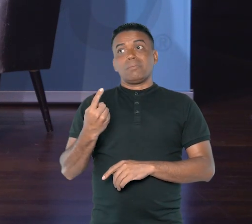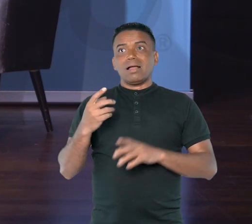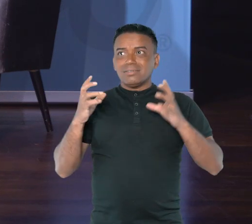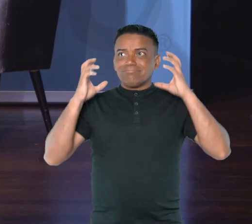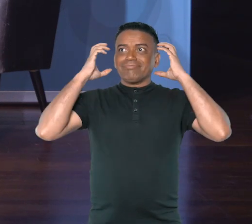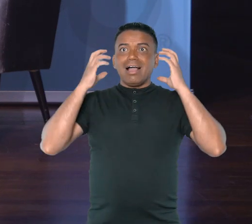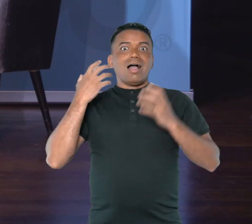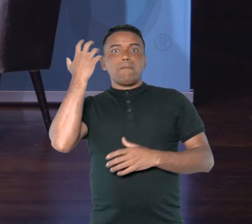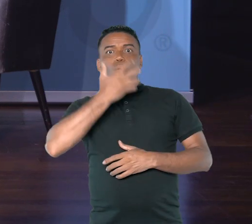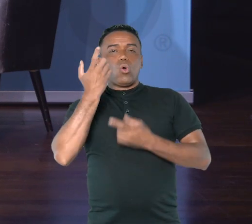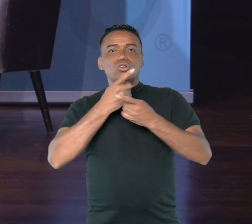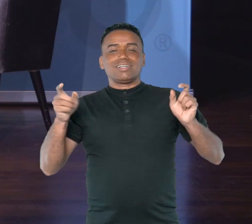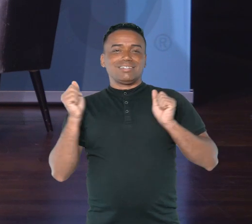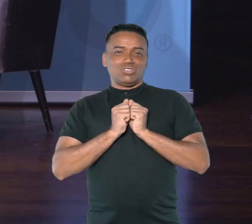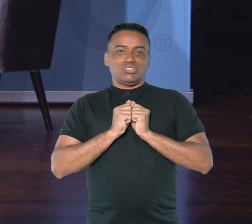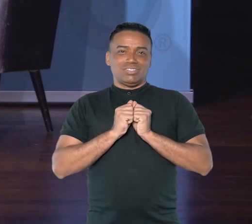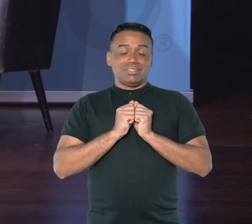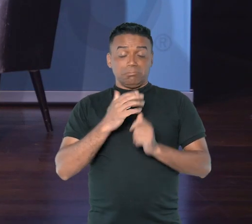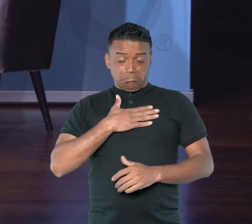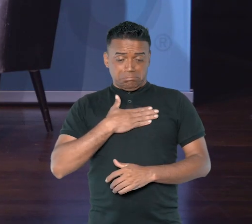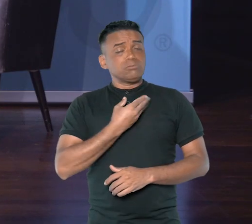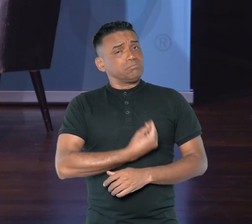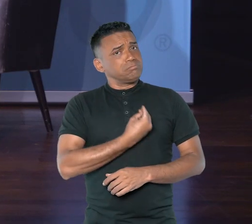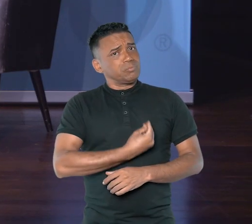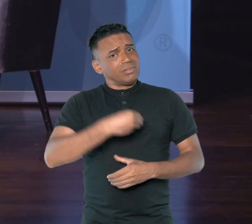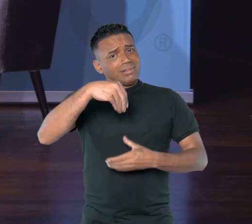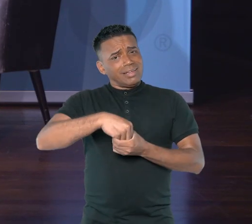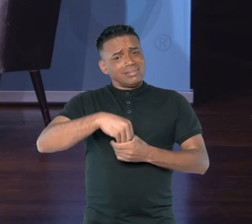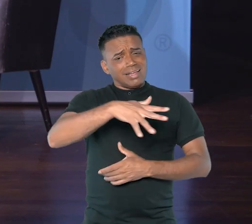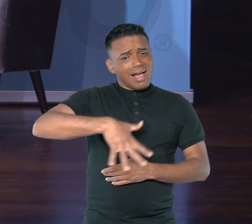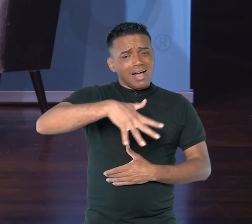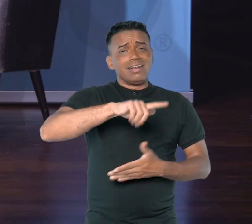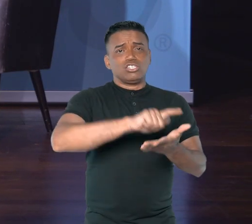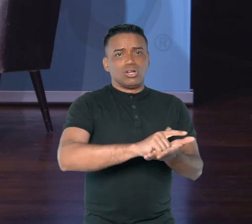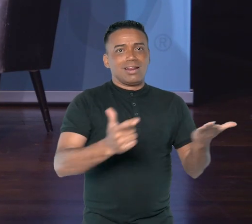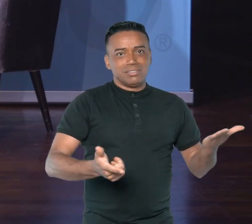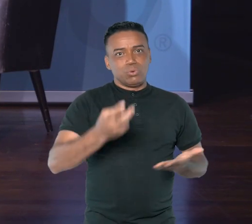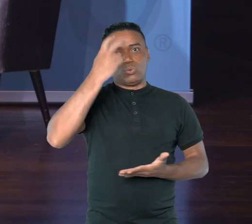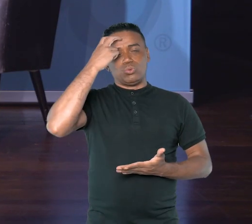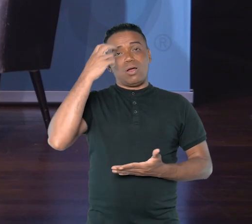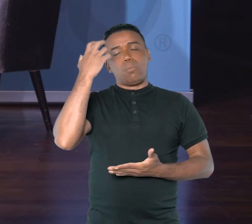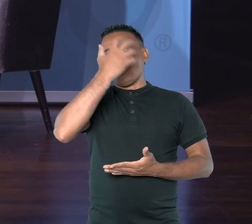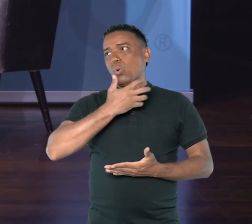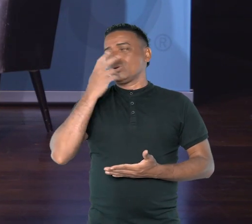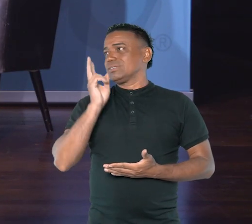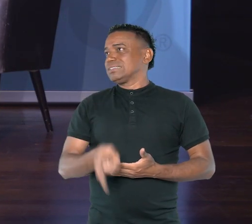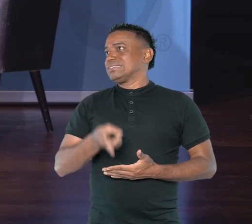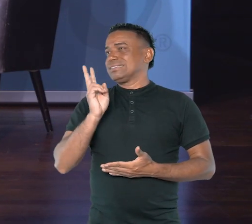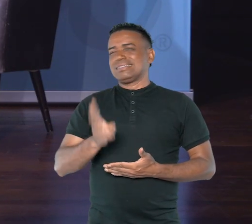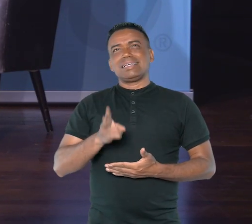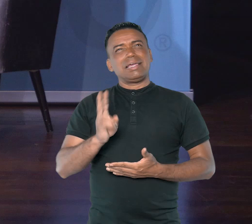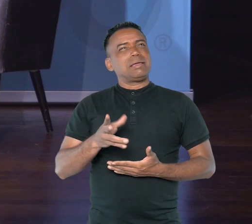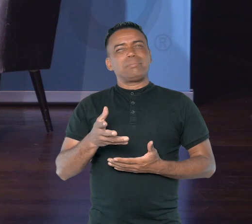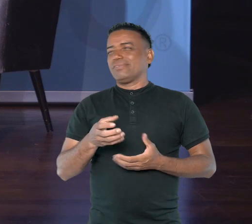né? Então, na minha vida, dentro do jornalismo cultural, a música sempre foi, eu acho, que a editoria